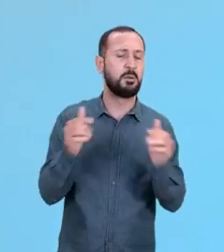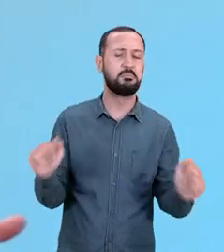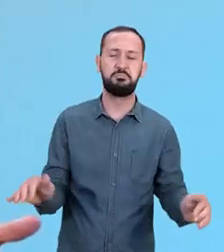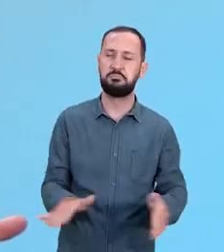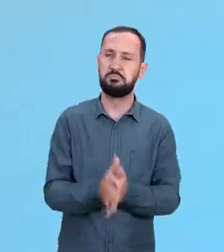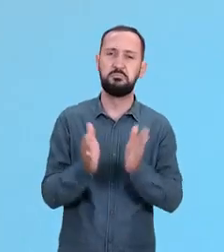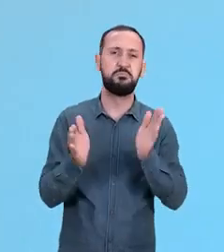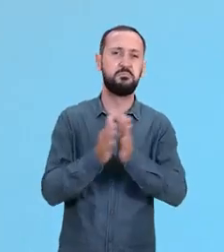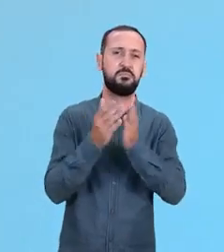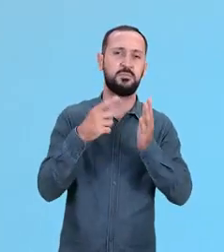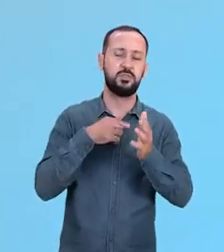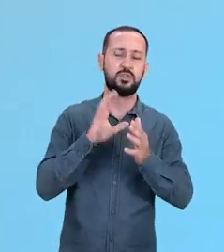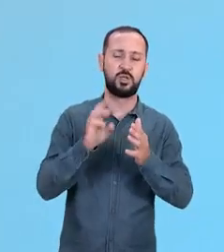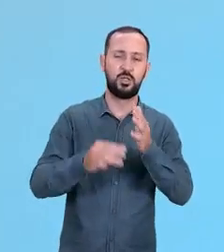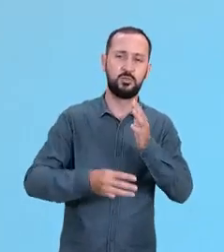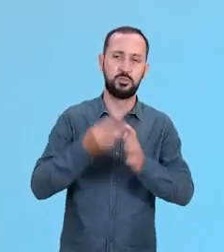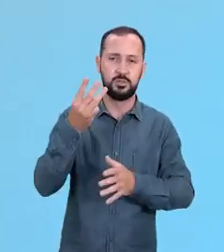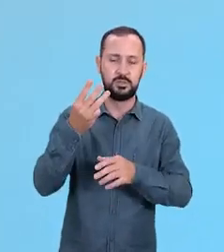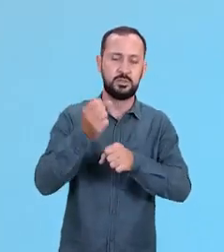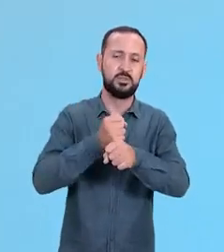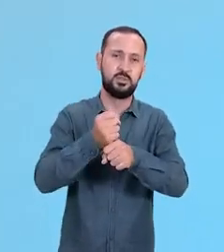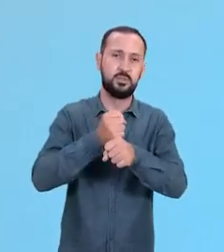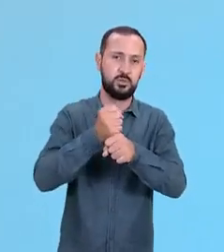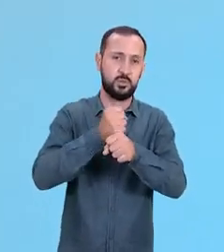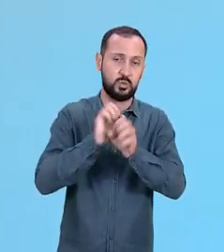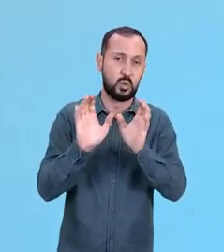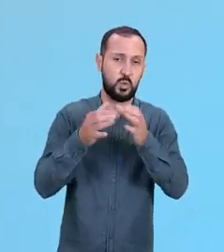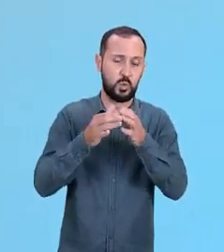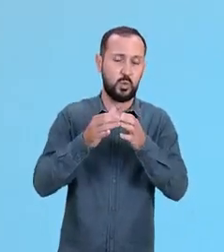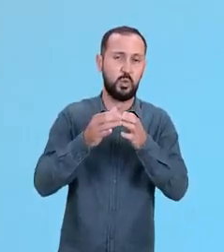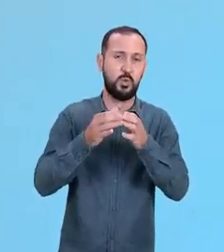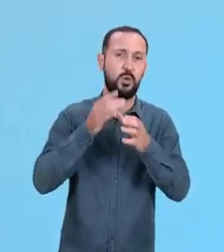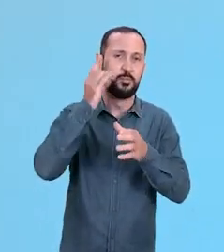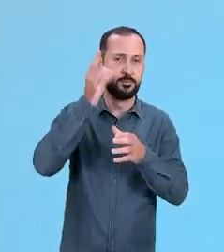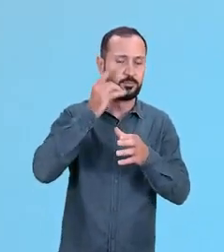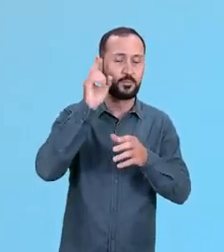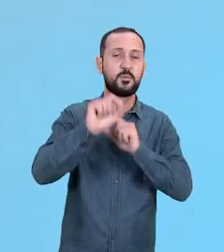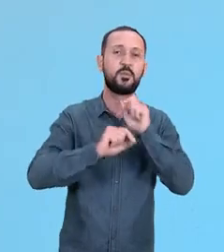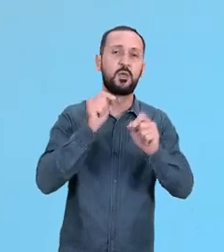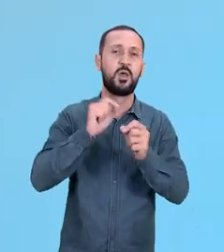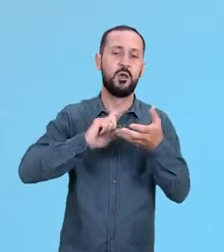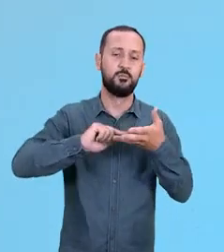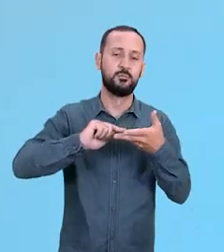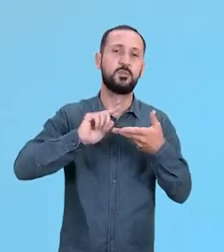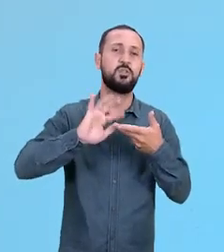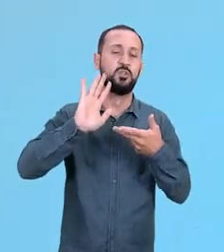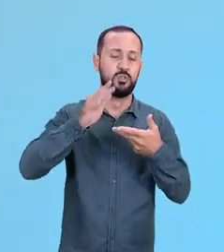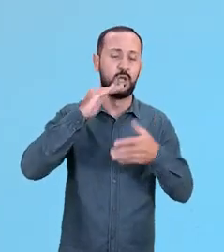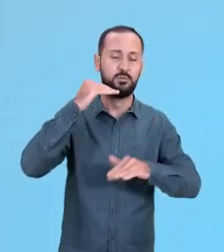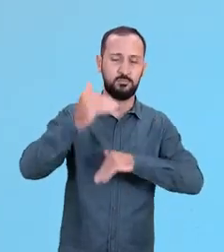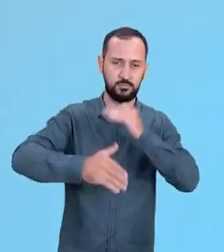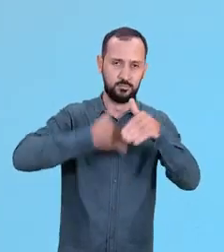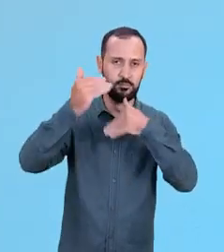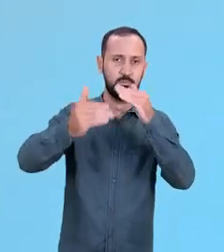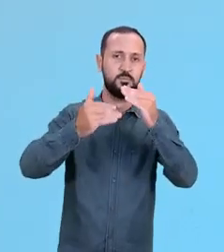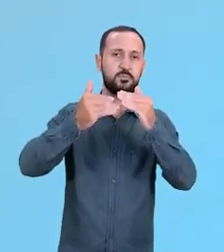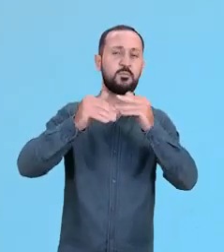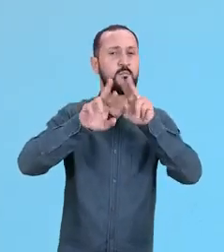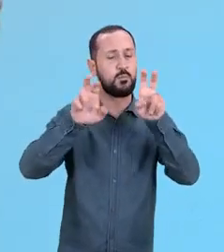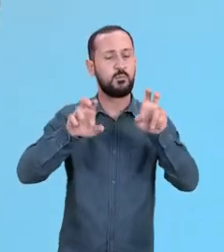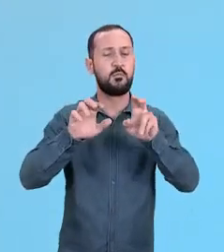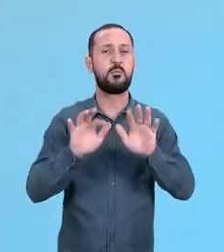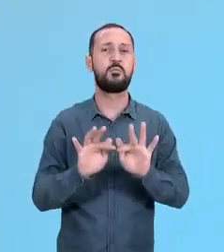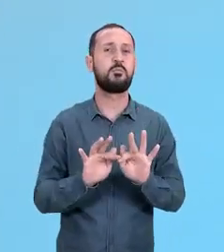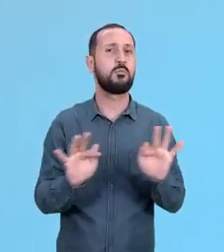sentido. Nós já estamos no terceiro ano da frente parlamentar, onde muito já se avançou.